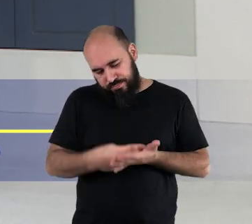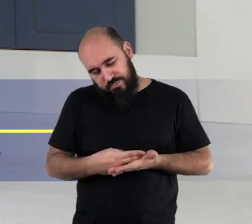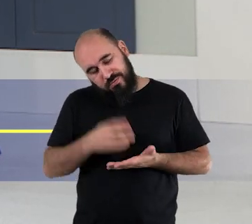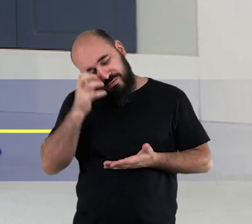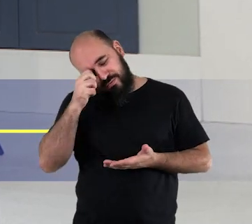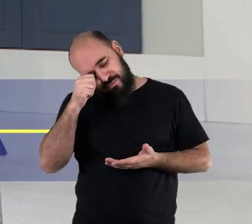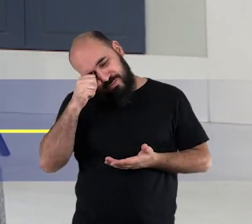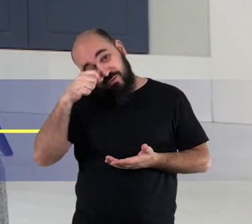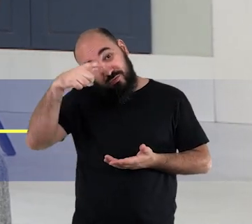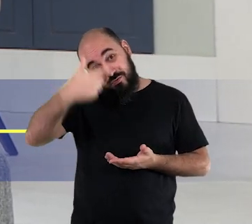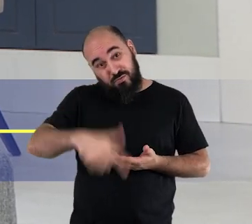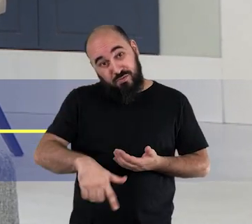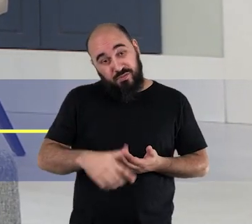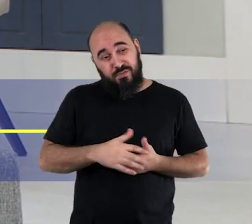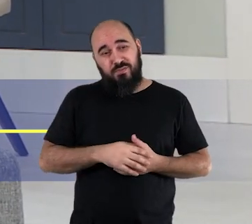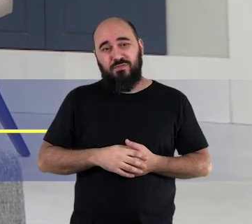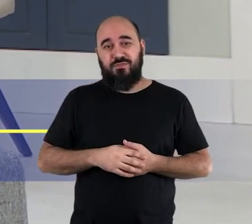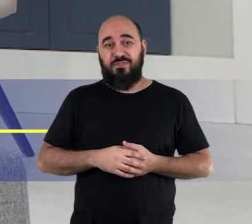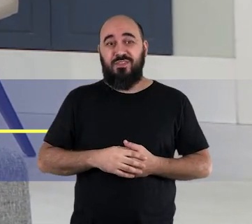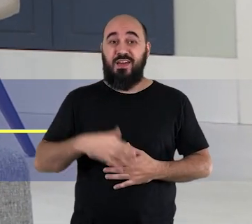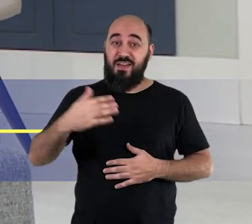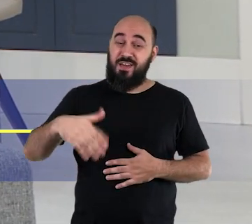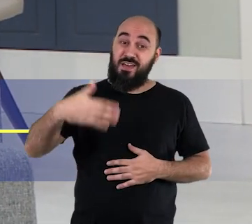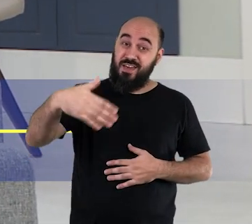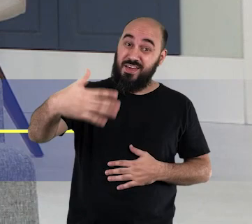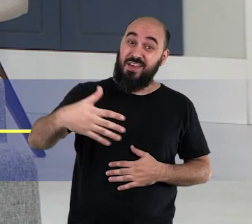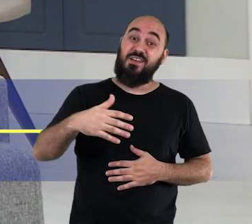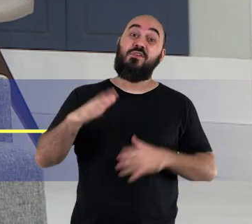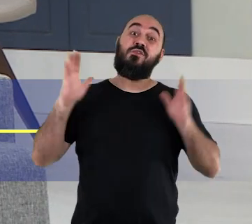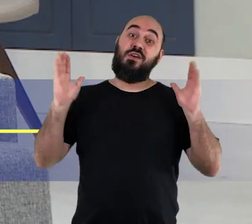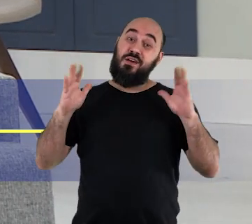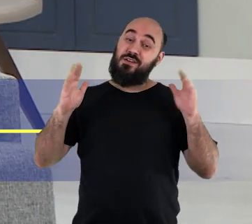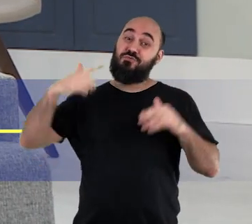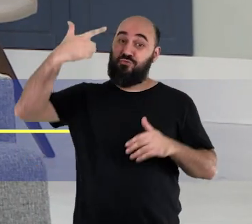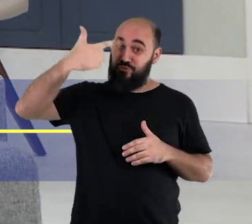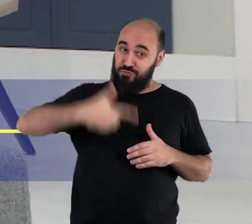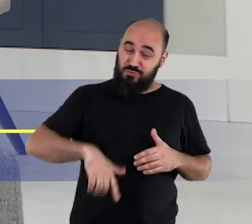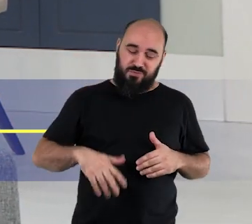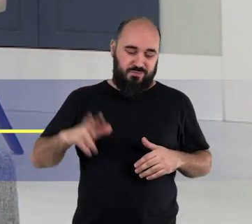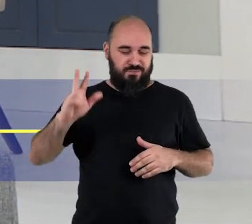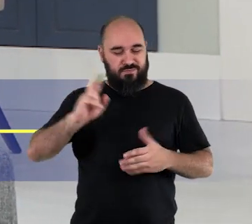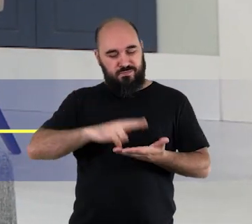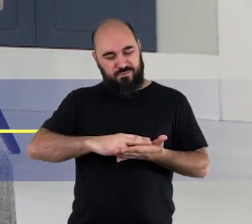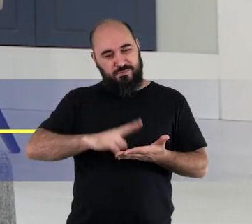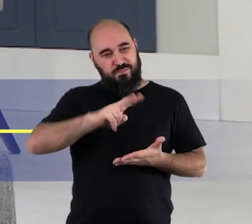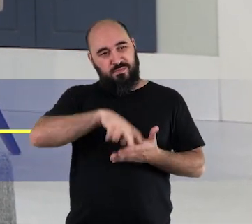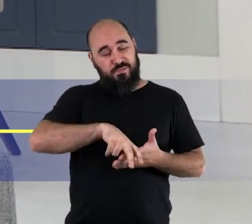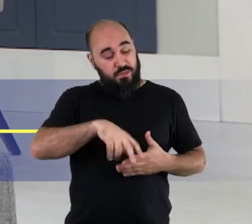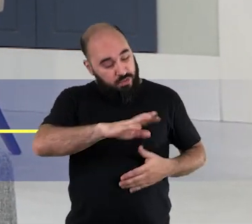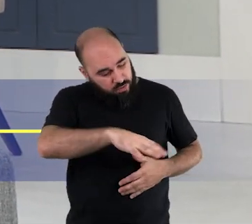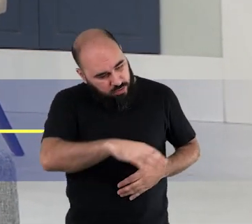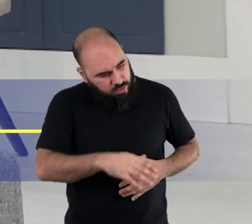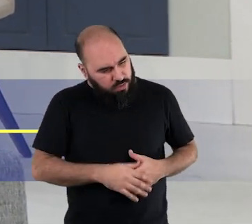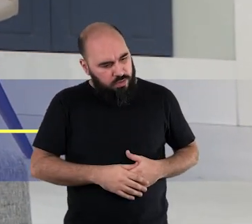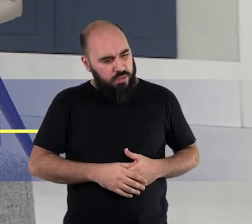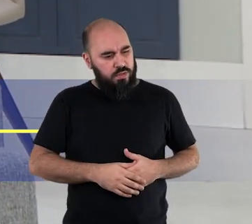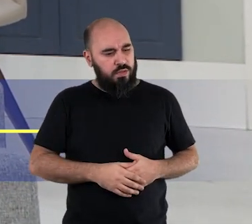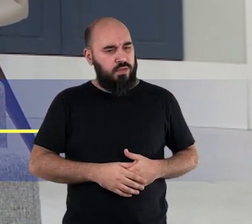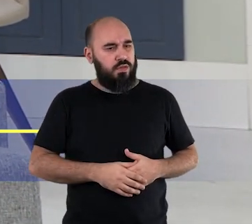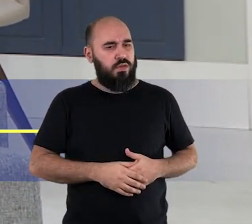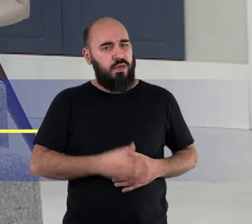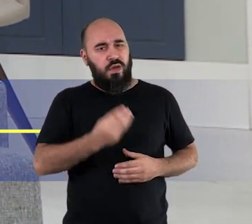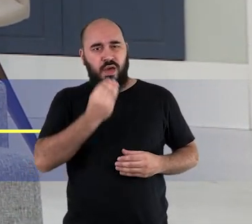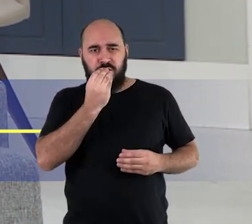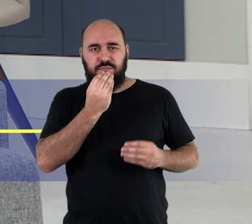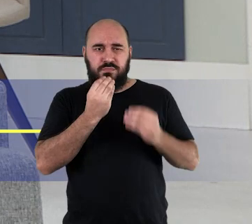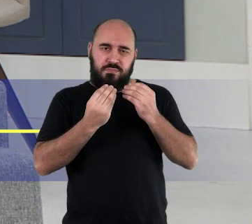novo. E um tempo depois, o anjo veio e o acordou e disse assim, ei, come mais um pouco, bebe